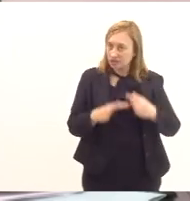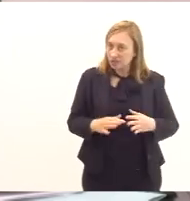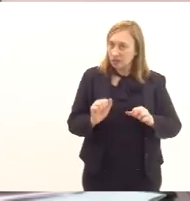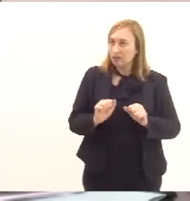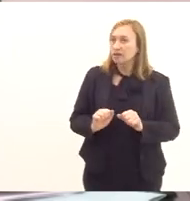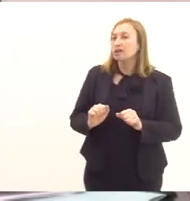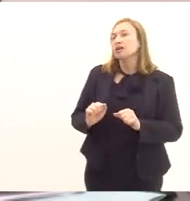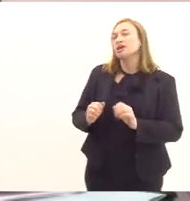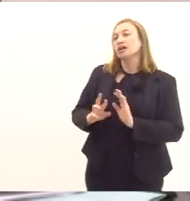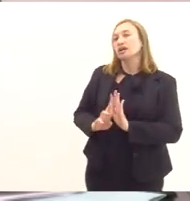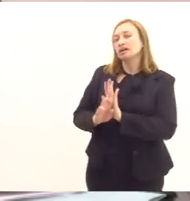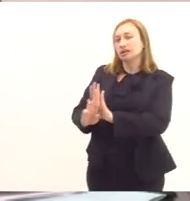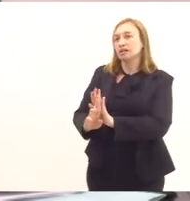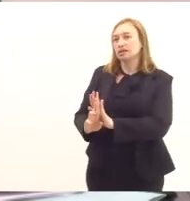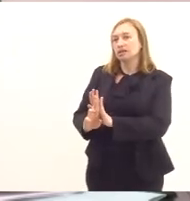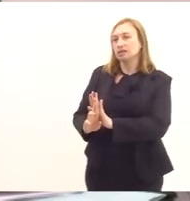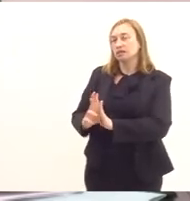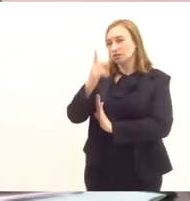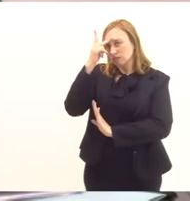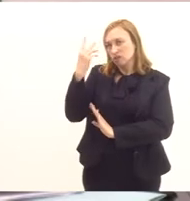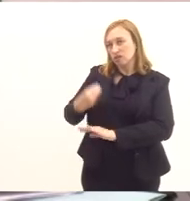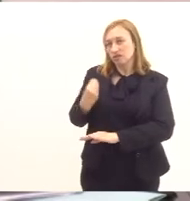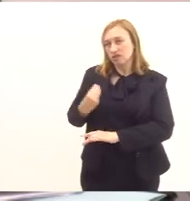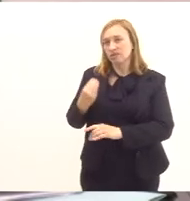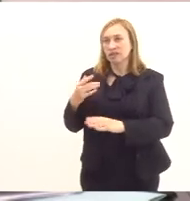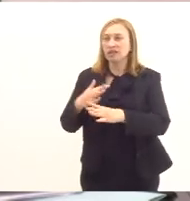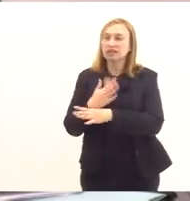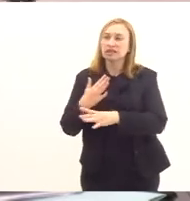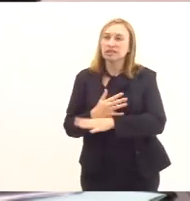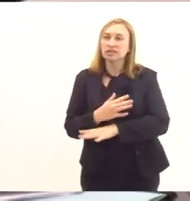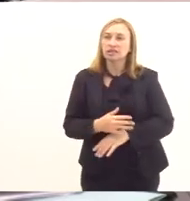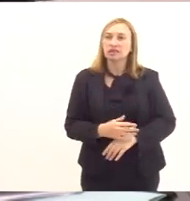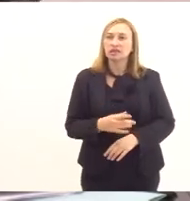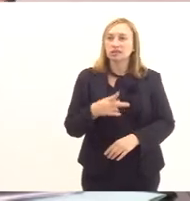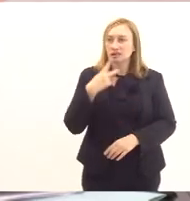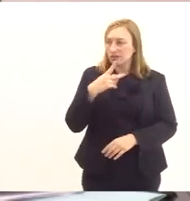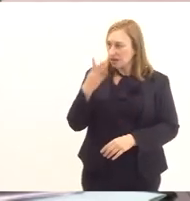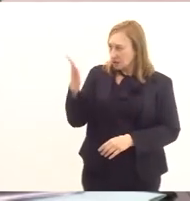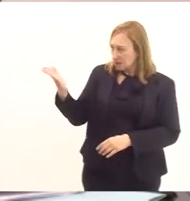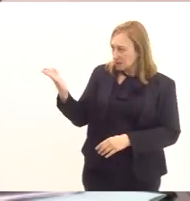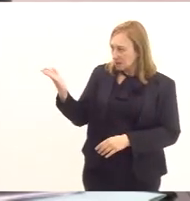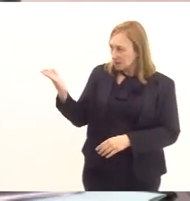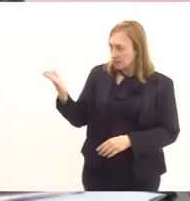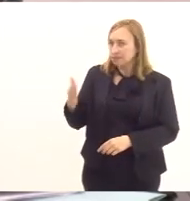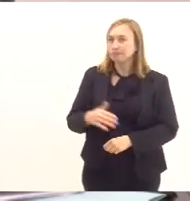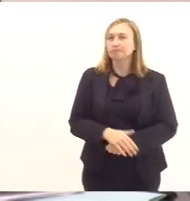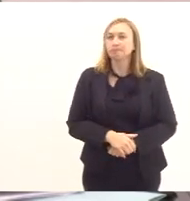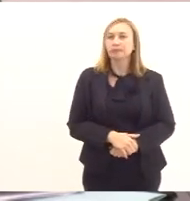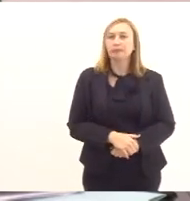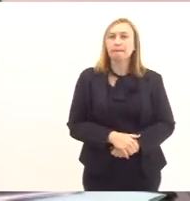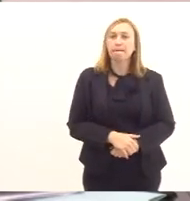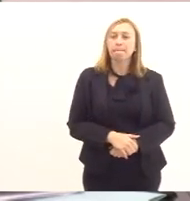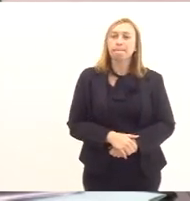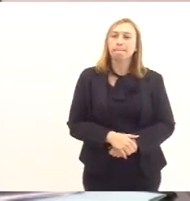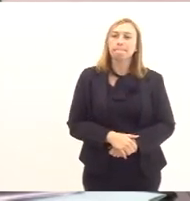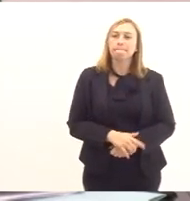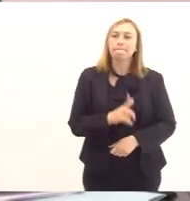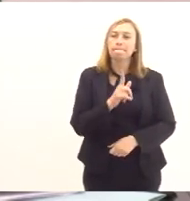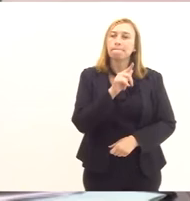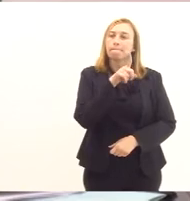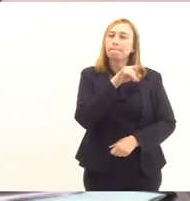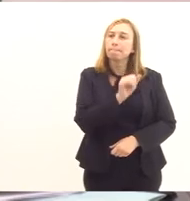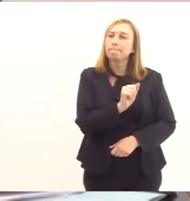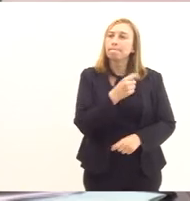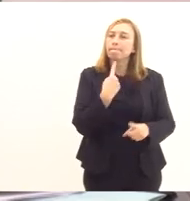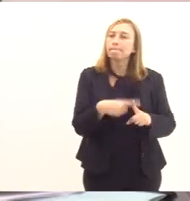de moradores da cidade que eu vou pedir a você nesse aqui de se dirige também a a senhora Gilda